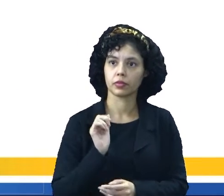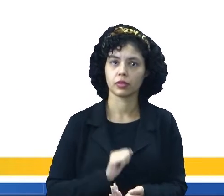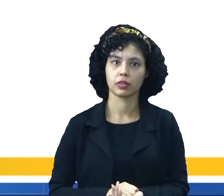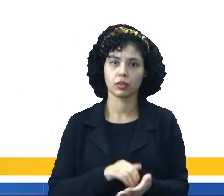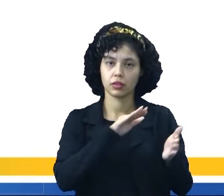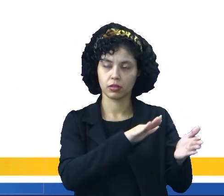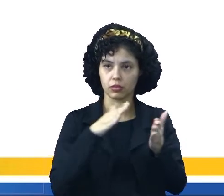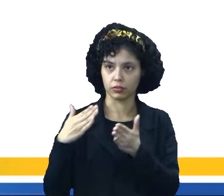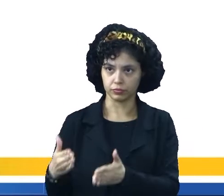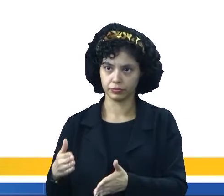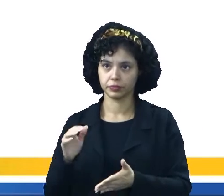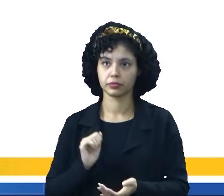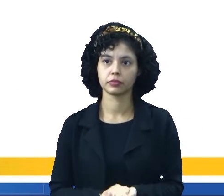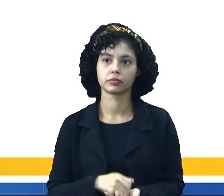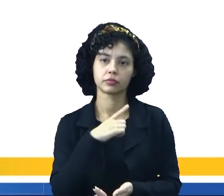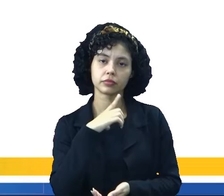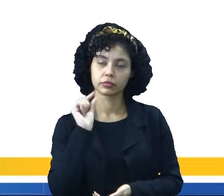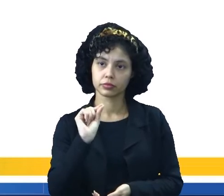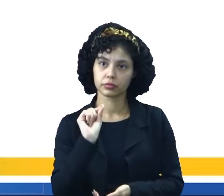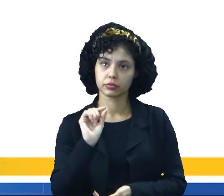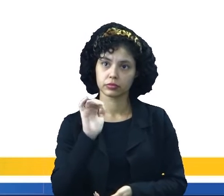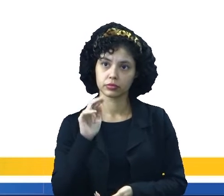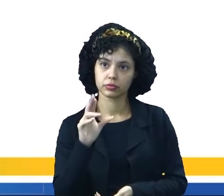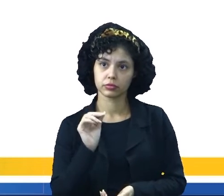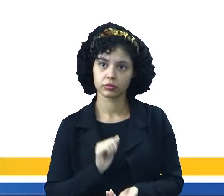essa parte do encéfalo, nós temos a